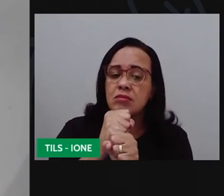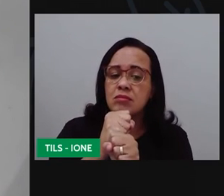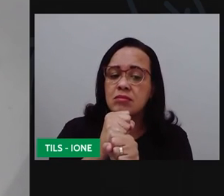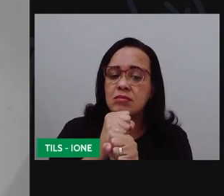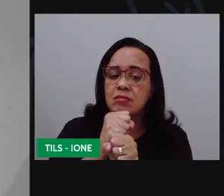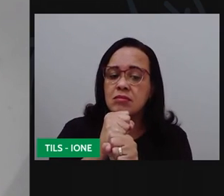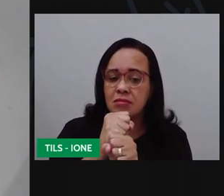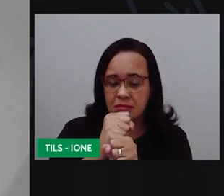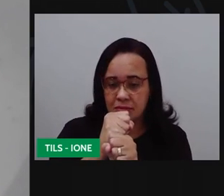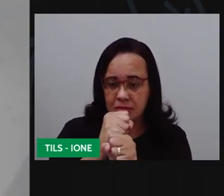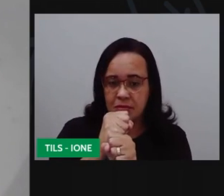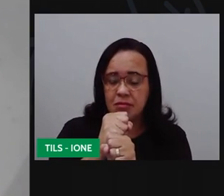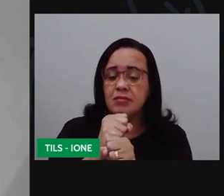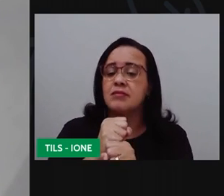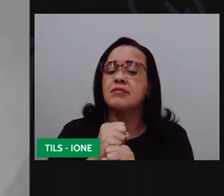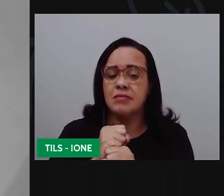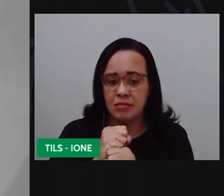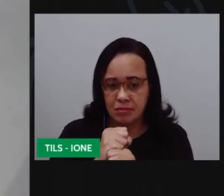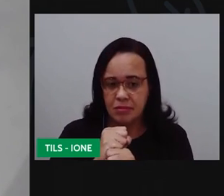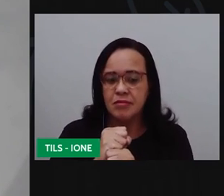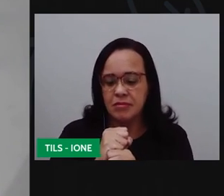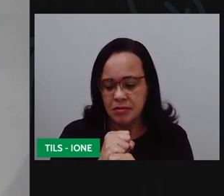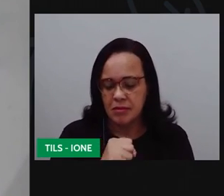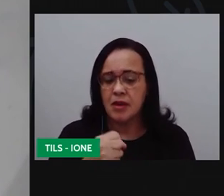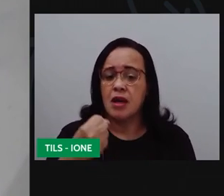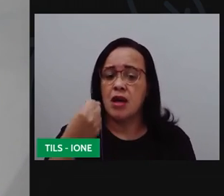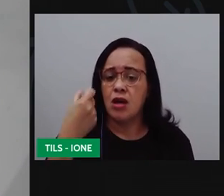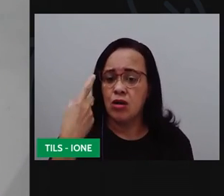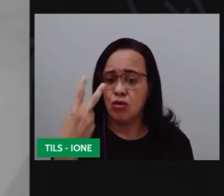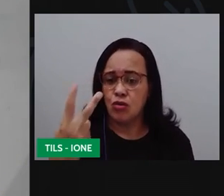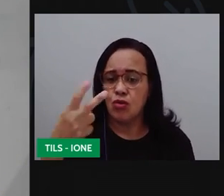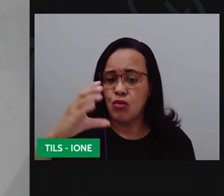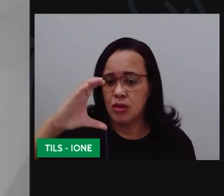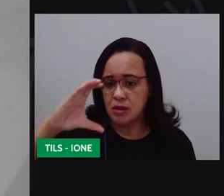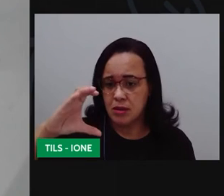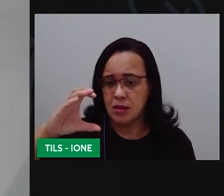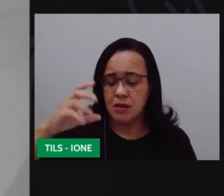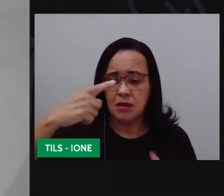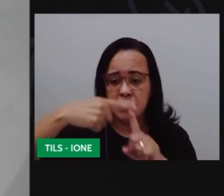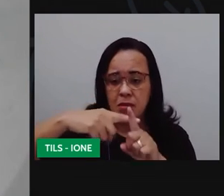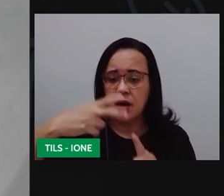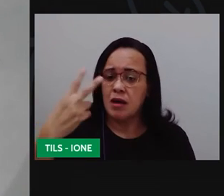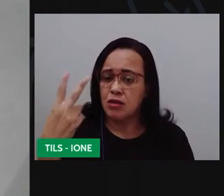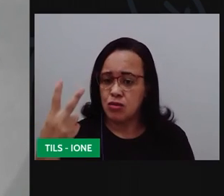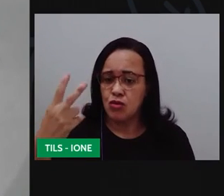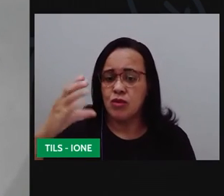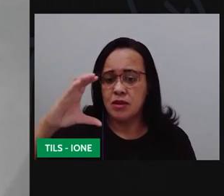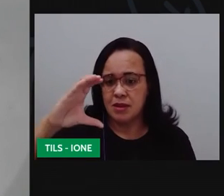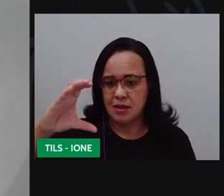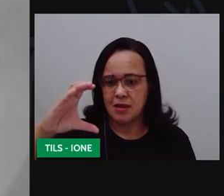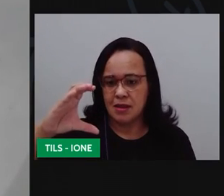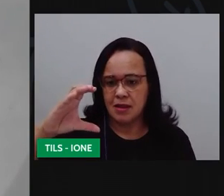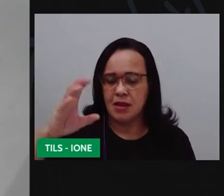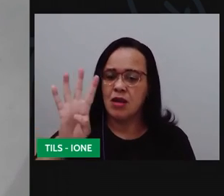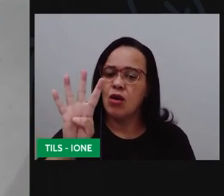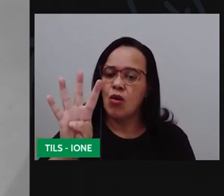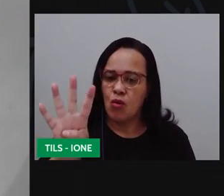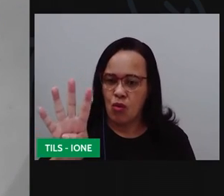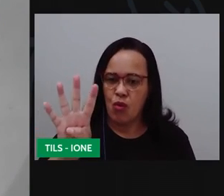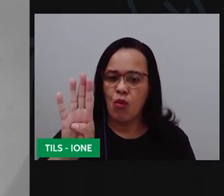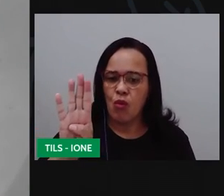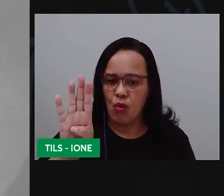duas centenas com mais duas centenas então dois nós dois será o que